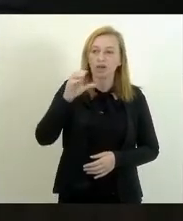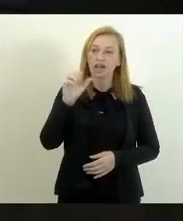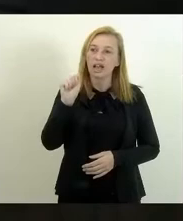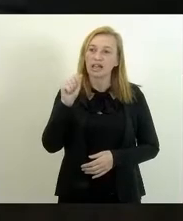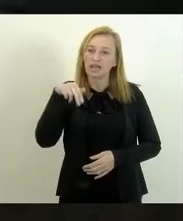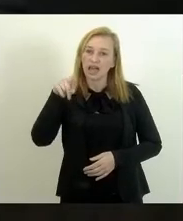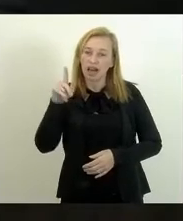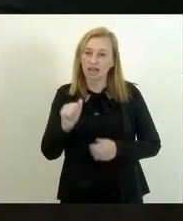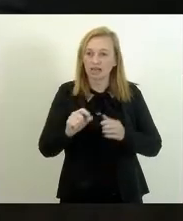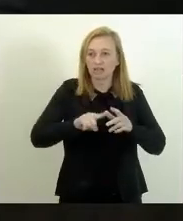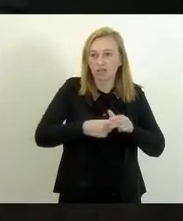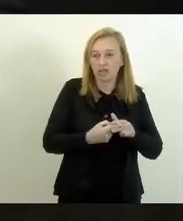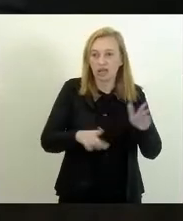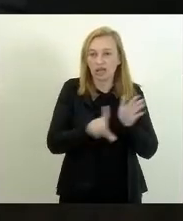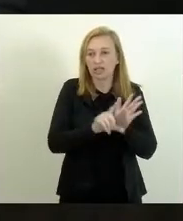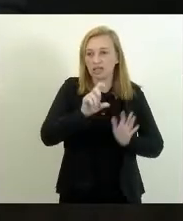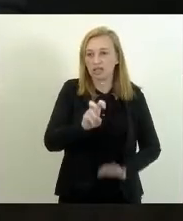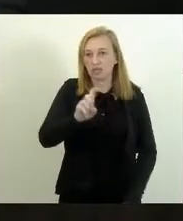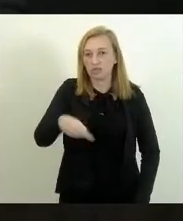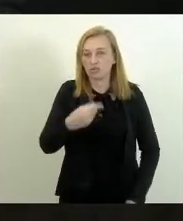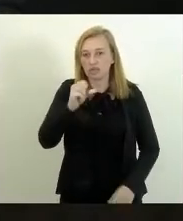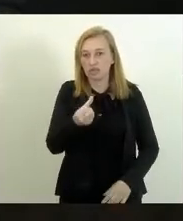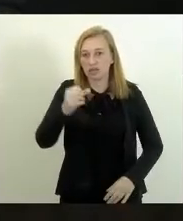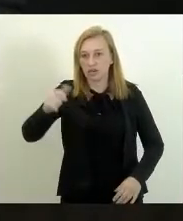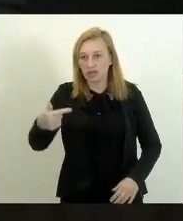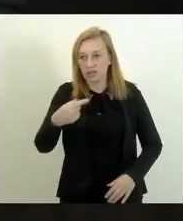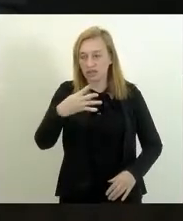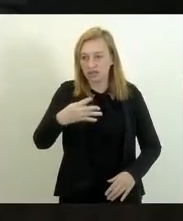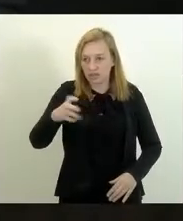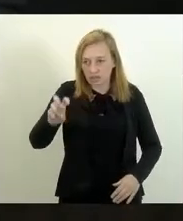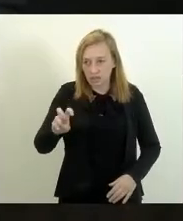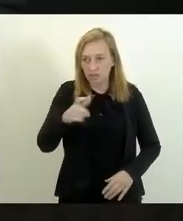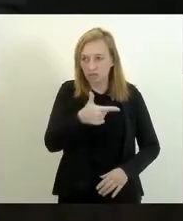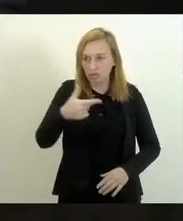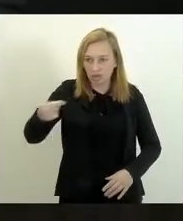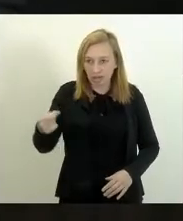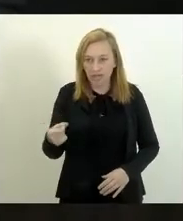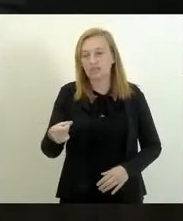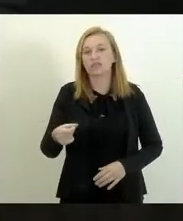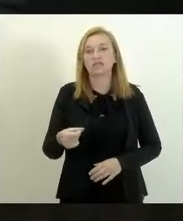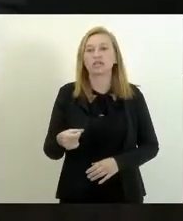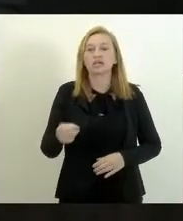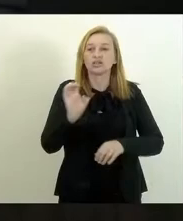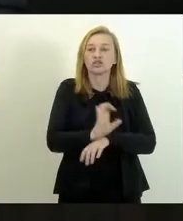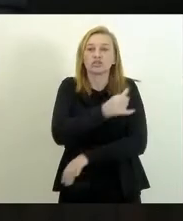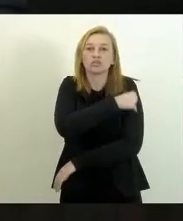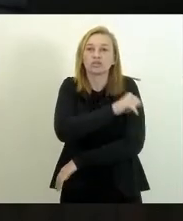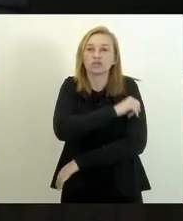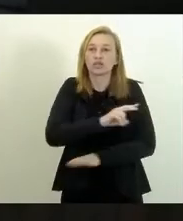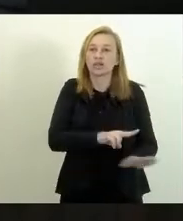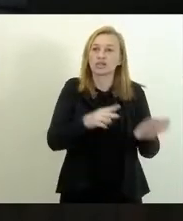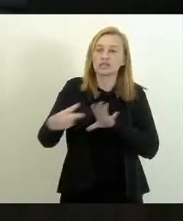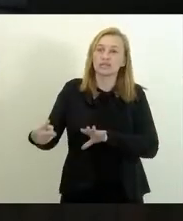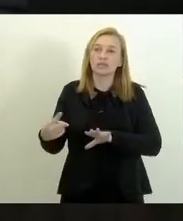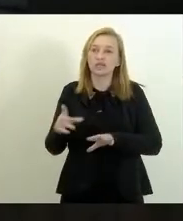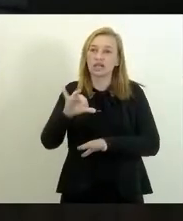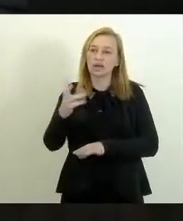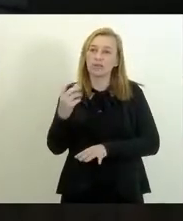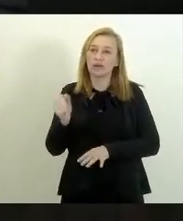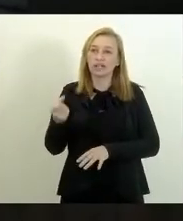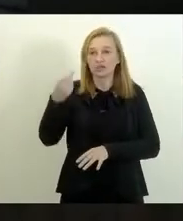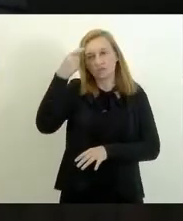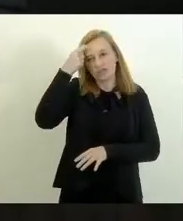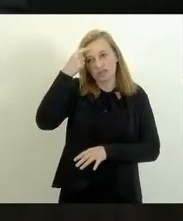a lei 5.645 de 6 de janeiro de 2010, para instituir no calendário oficial do Estado do Rio de Janeiro a semana da campanha de